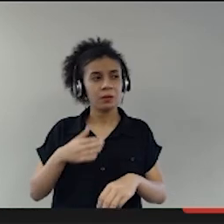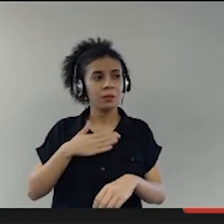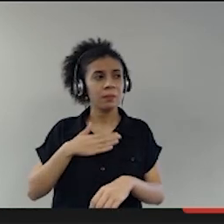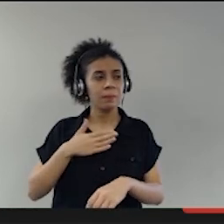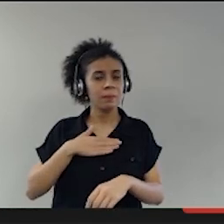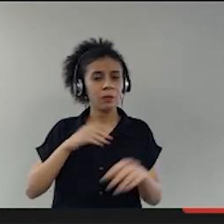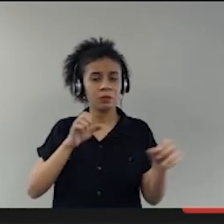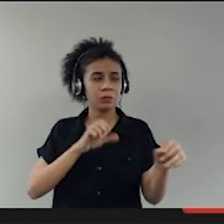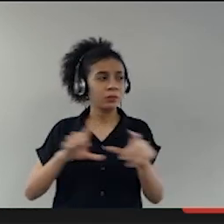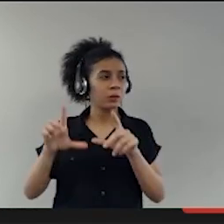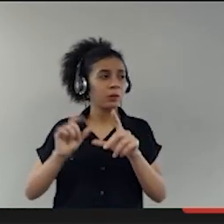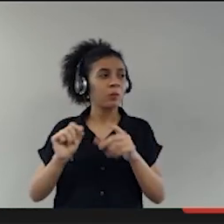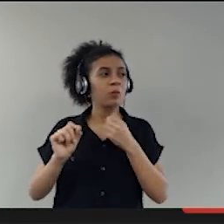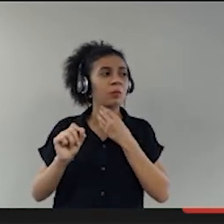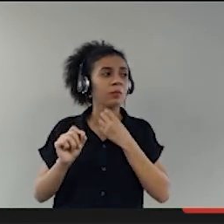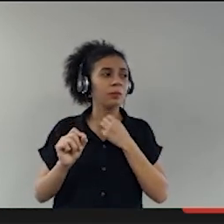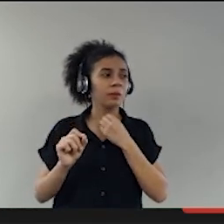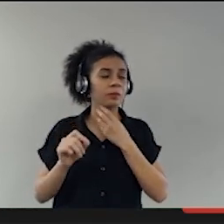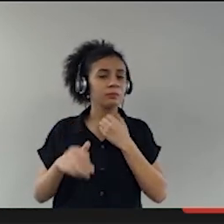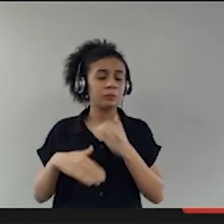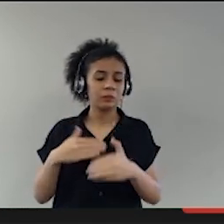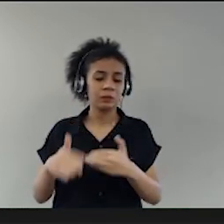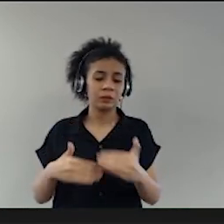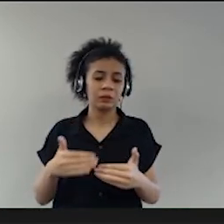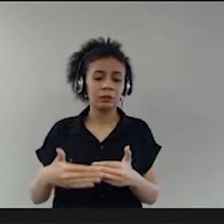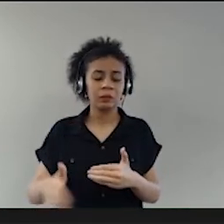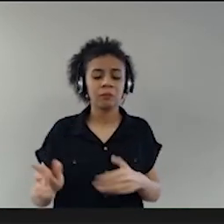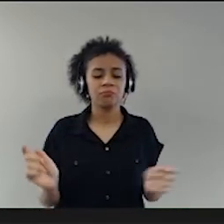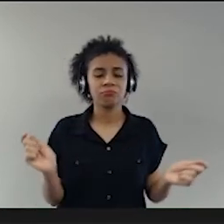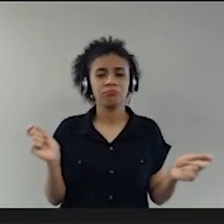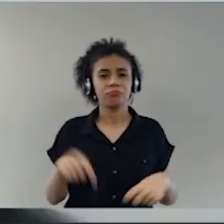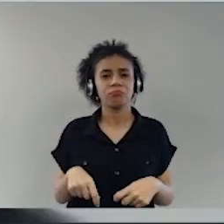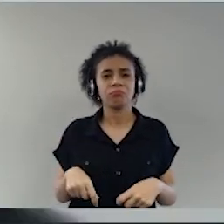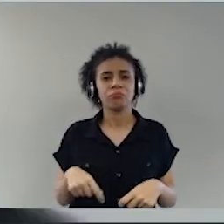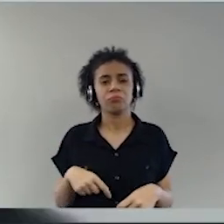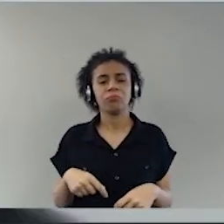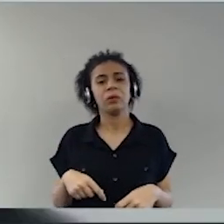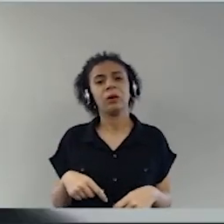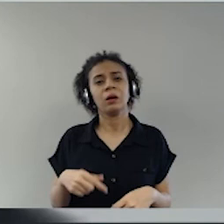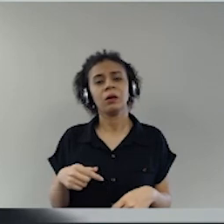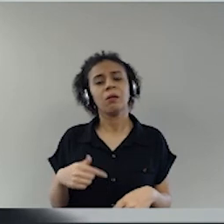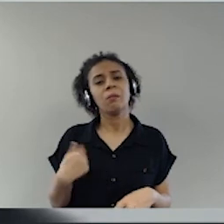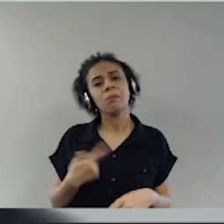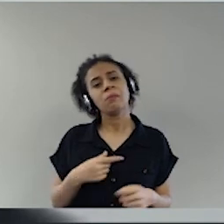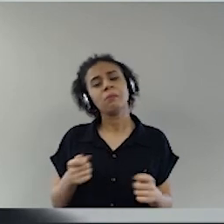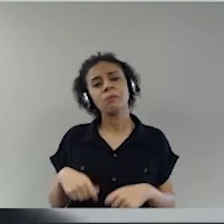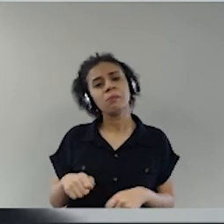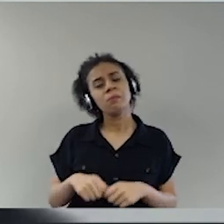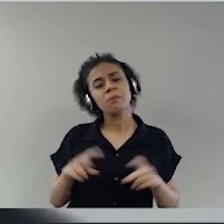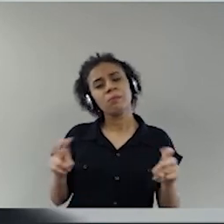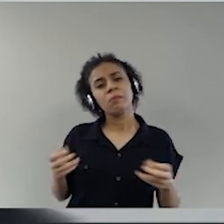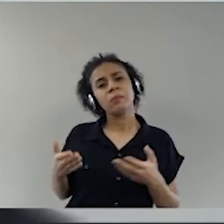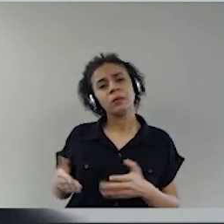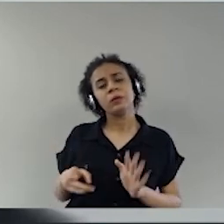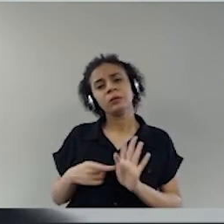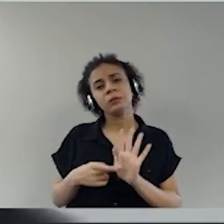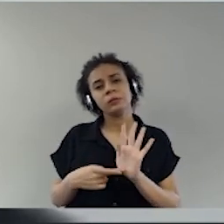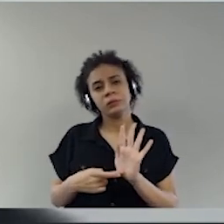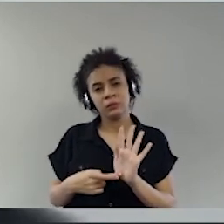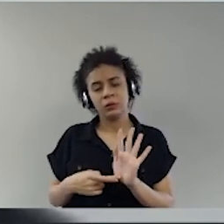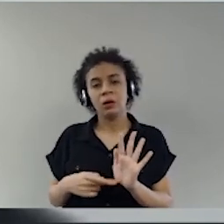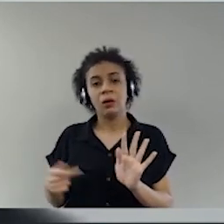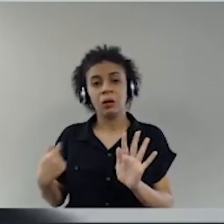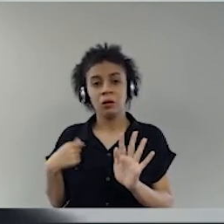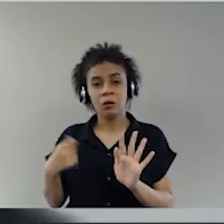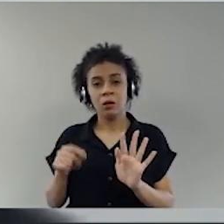meu slide, que é um caminho possível que nós podemos ter em relação a essa normatividade.